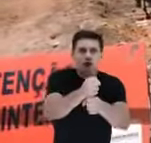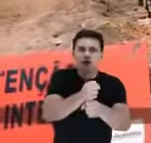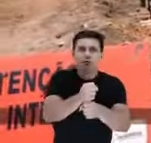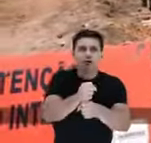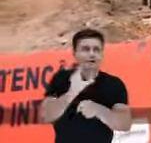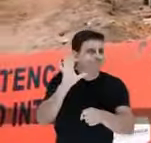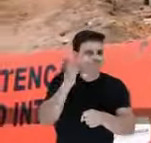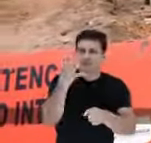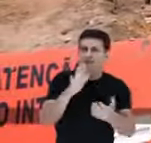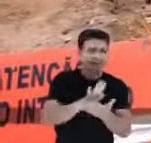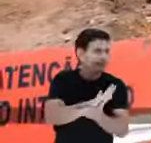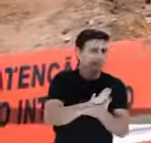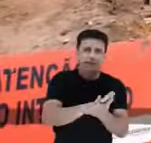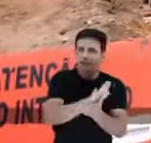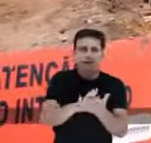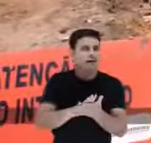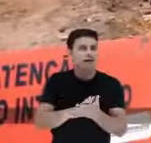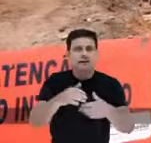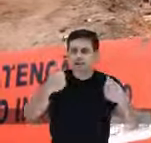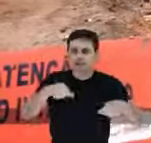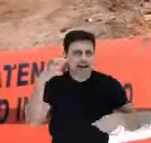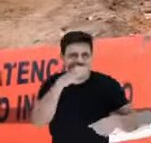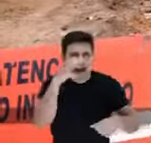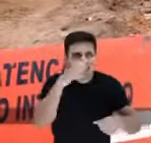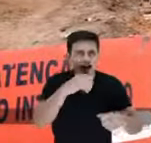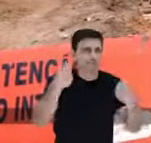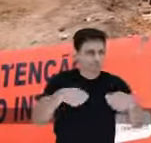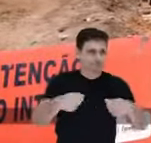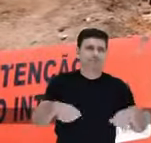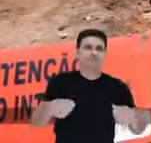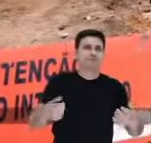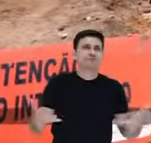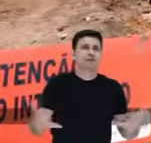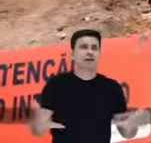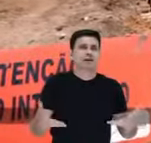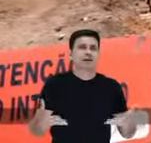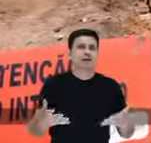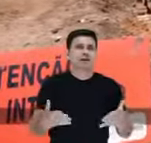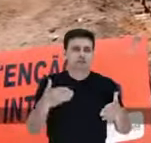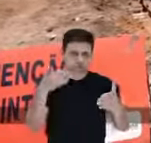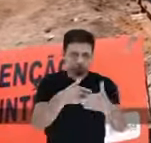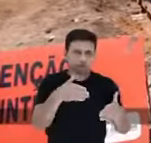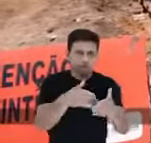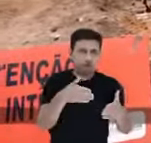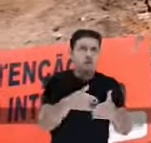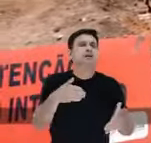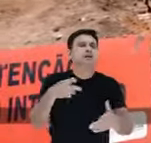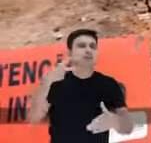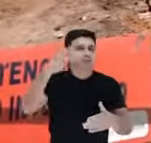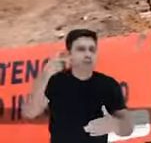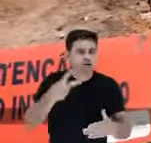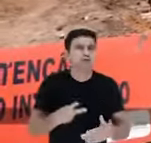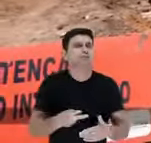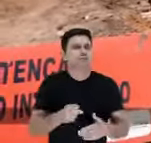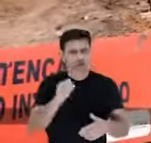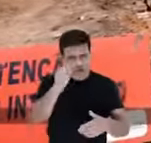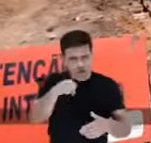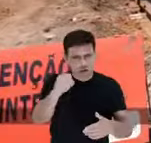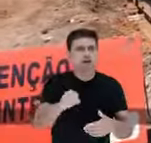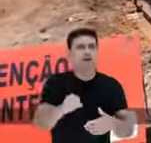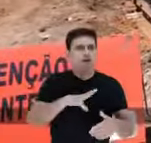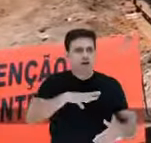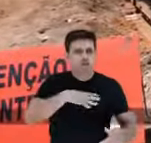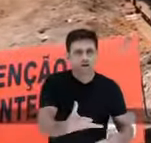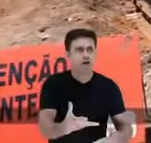pavimentação asfáltica não acontecem da forma e na velocidade que a gente espera e precisa. Meu compromisso como vereador é cobrar